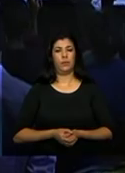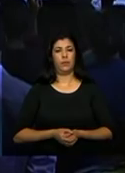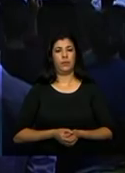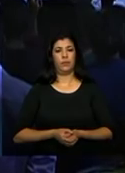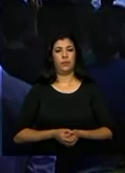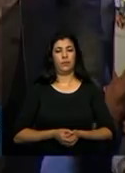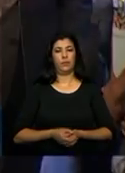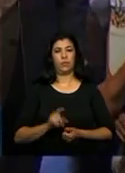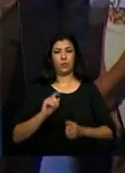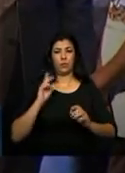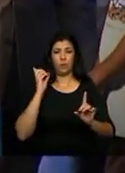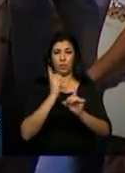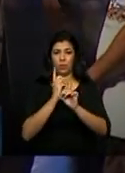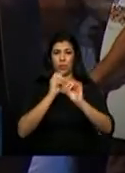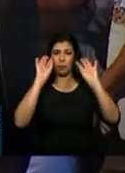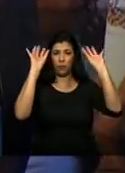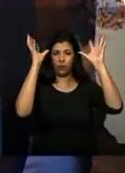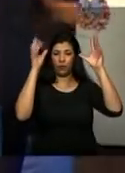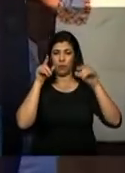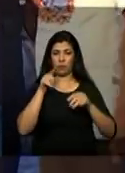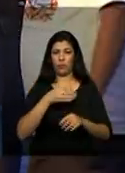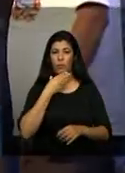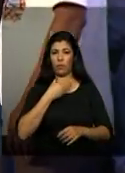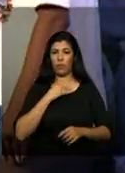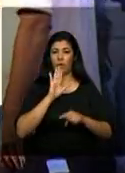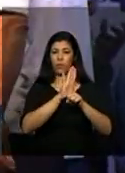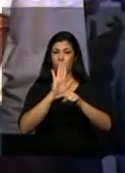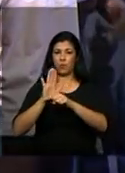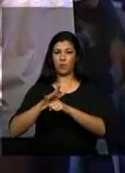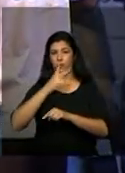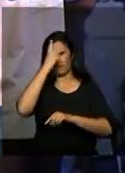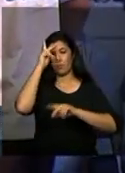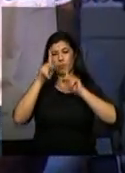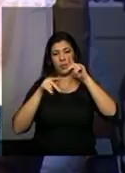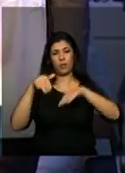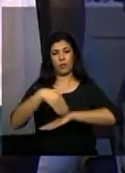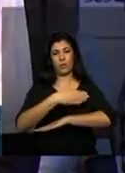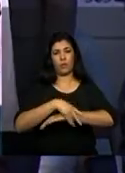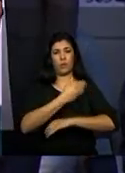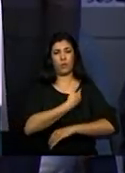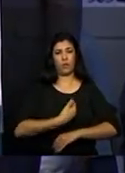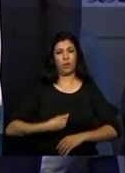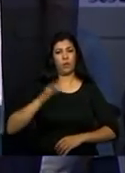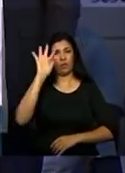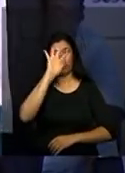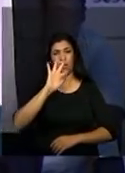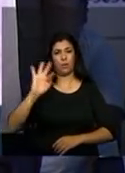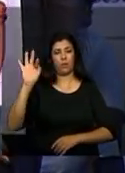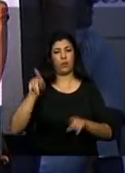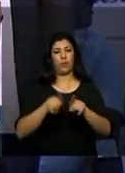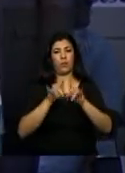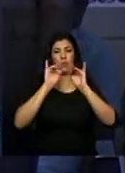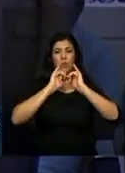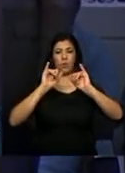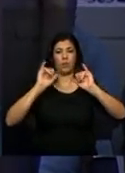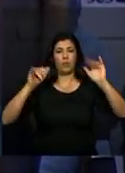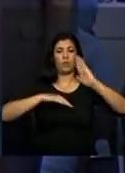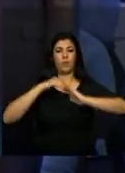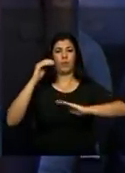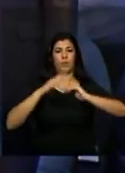Durante o Natal Solidário com os catadores e a população de rua, o governo federal vai anunciar ações que